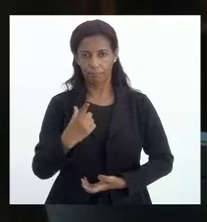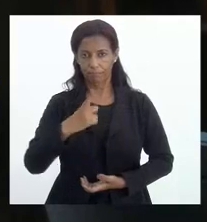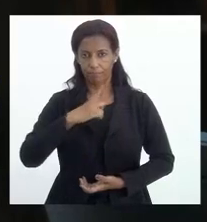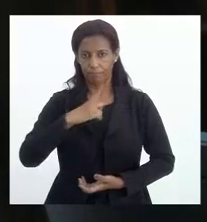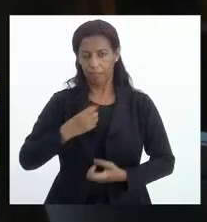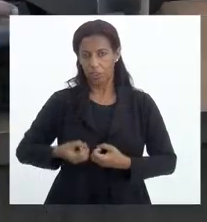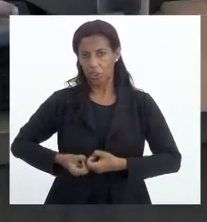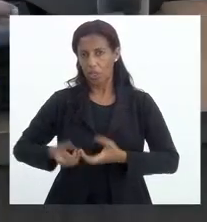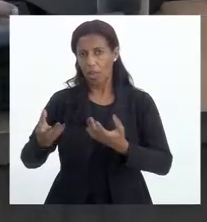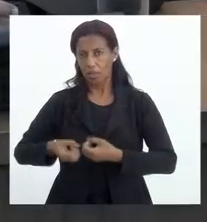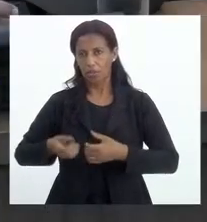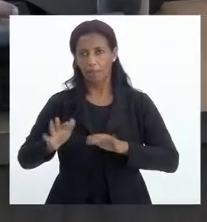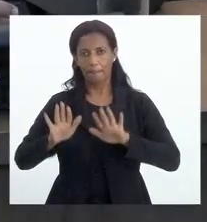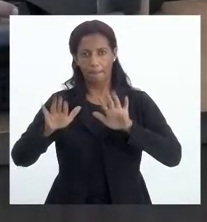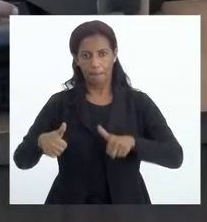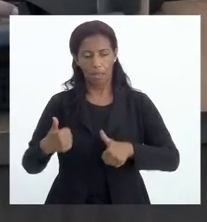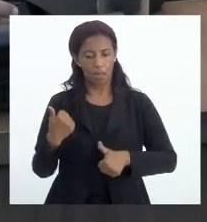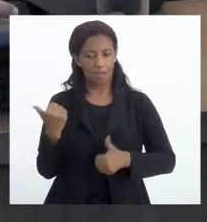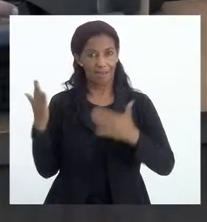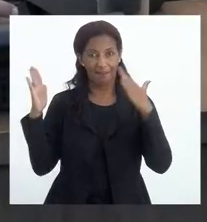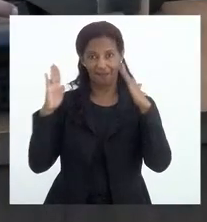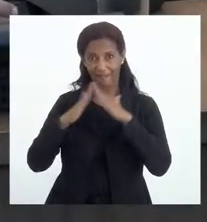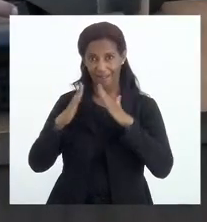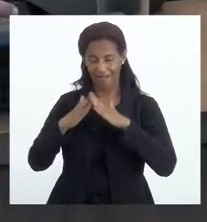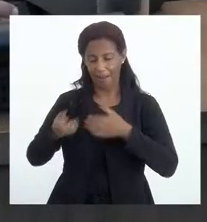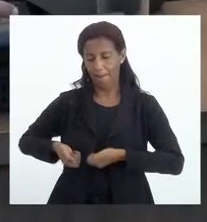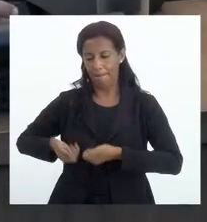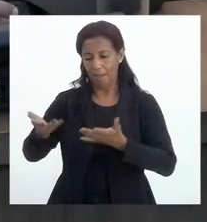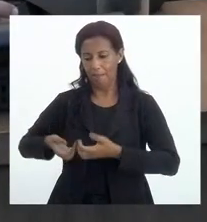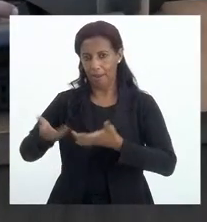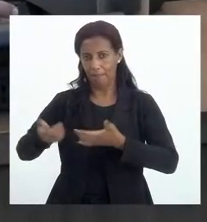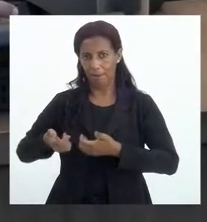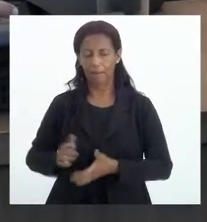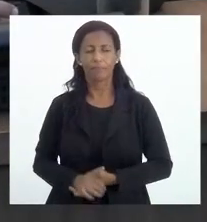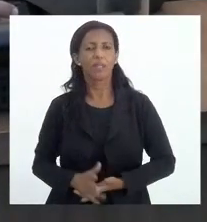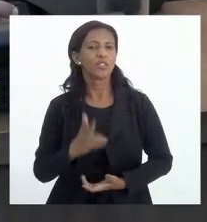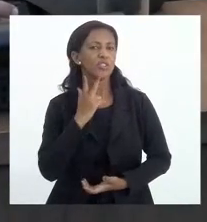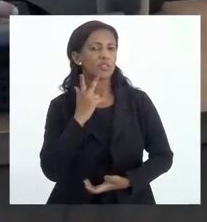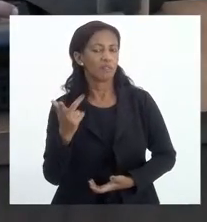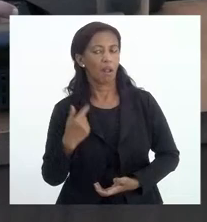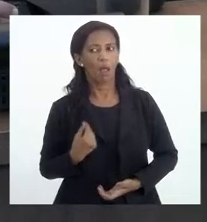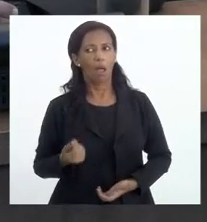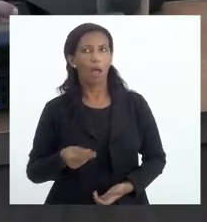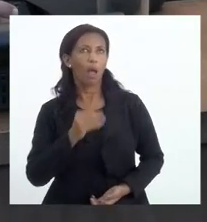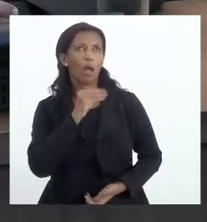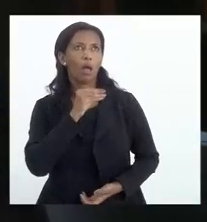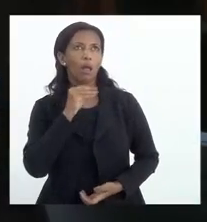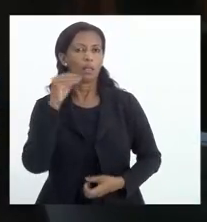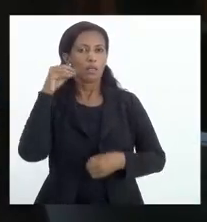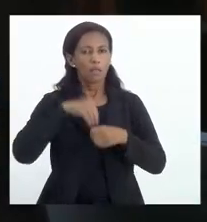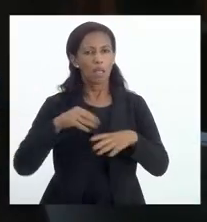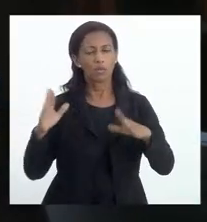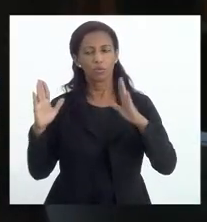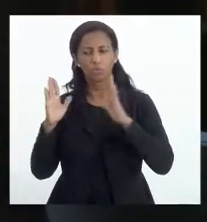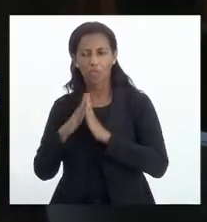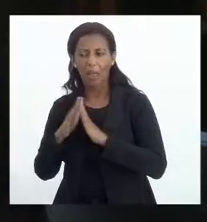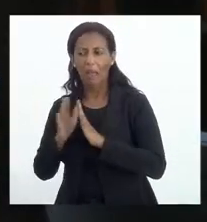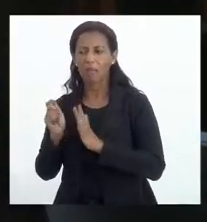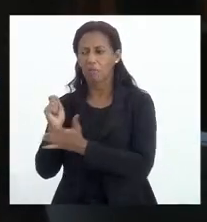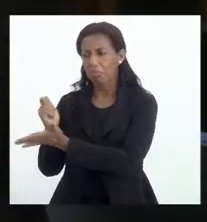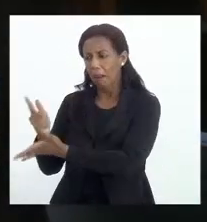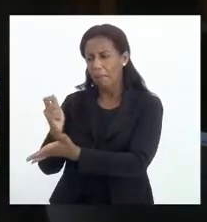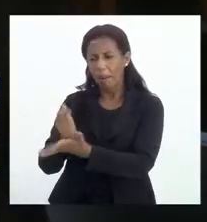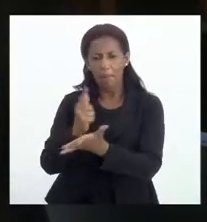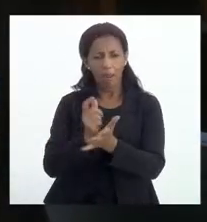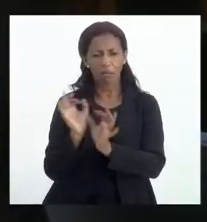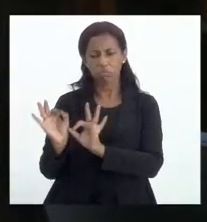se a gente gasta bem na nossa casa e a gente diz assim, olha, o meu orçamento dentro de casa está arrumadinho, as minhas contas